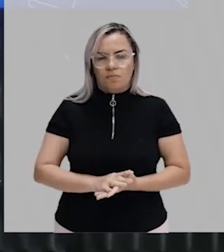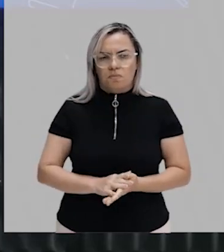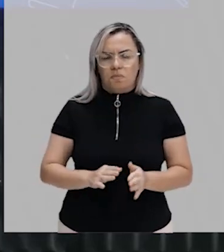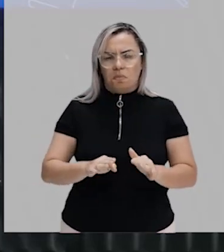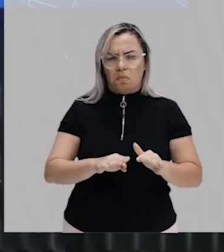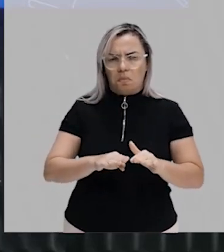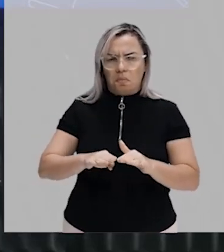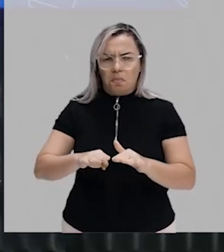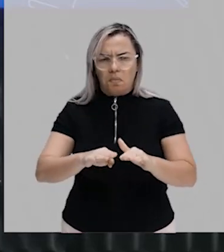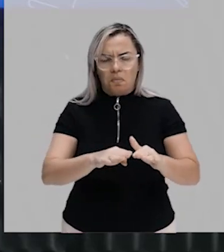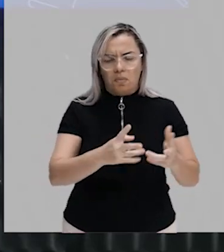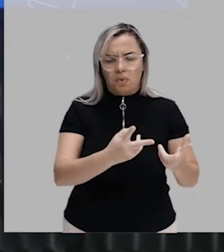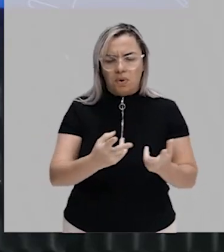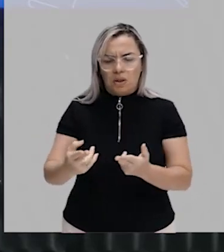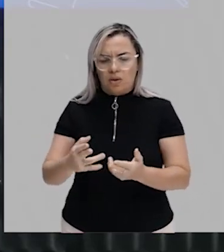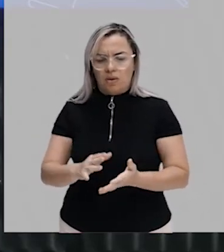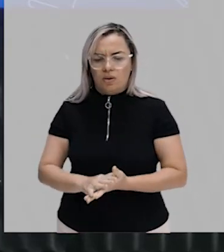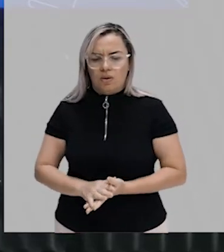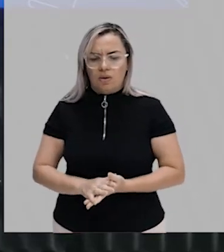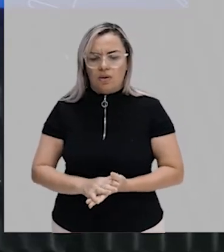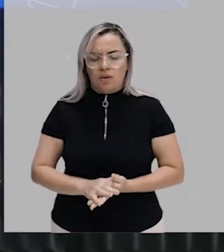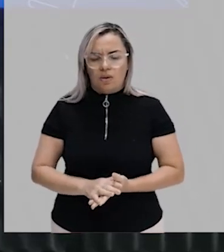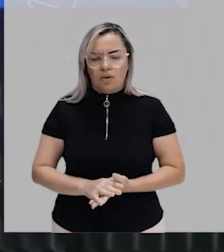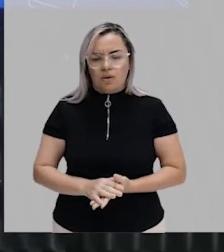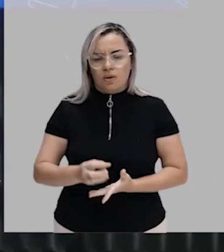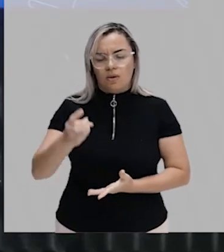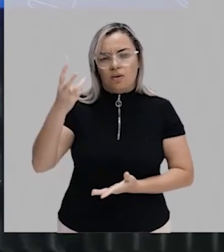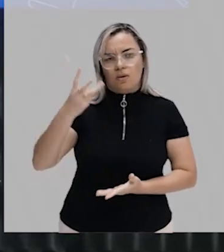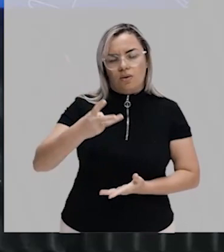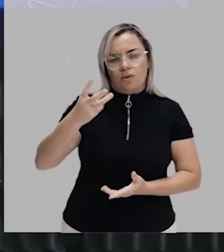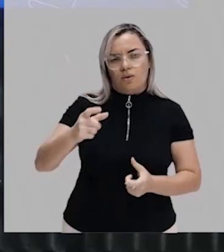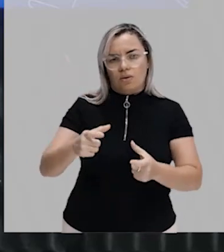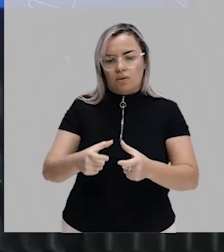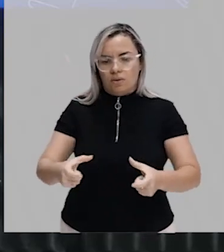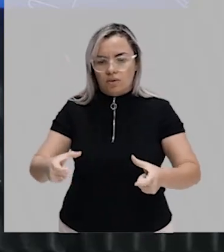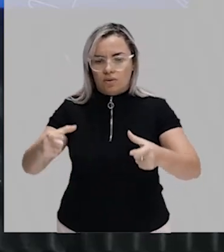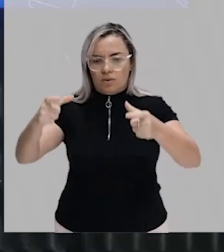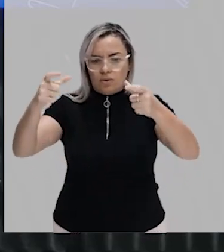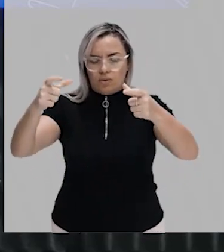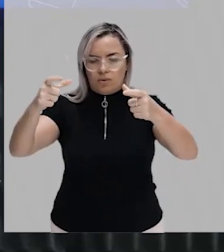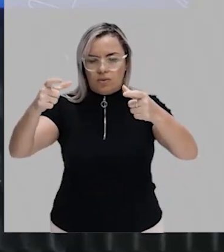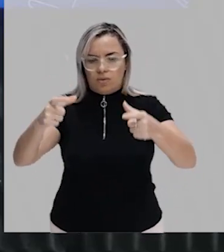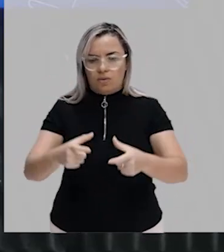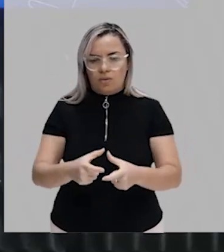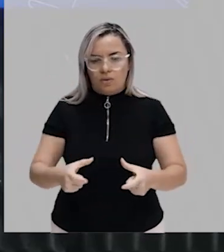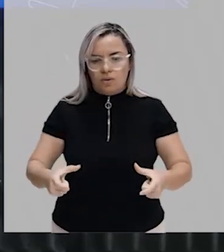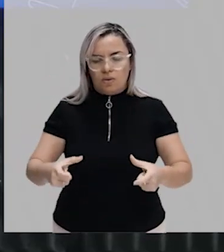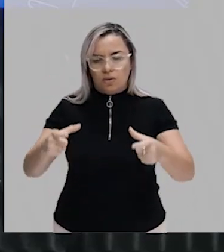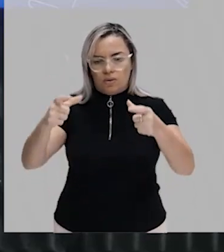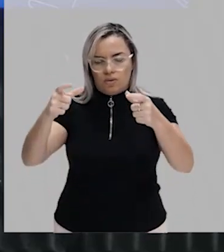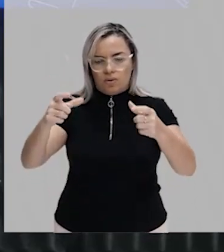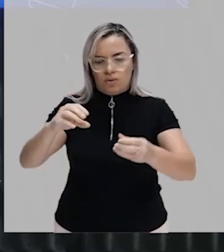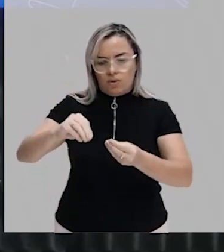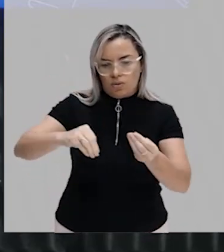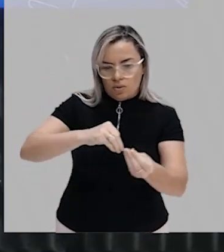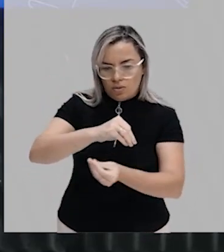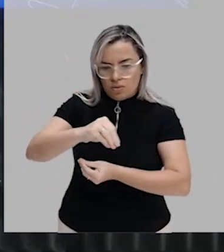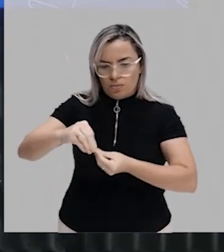coincidindo. Vamos para a terceira solução, né, o terceiro